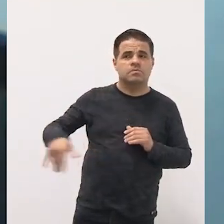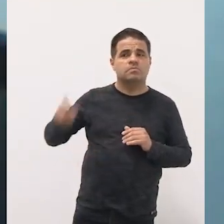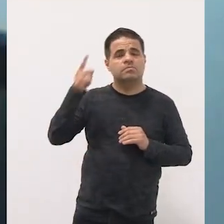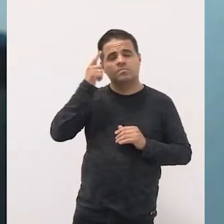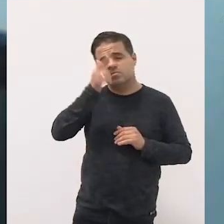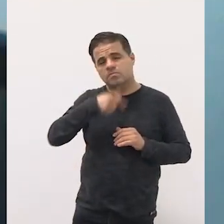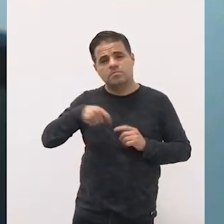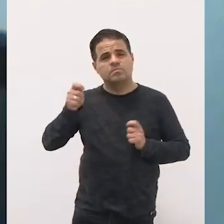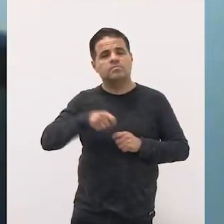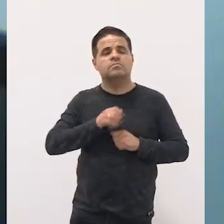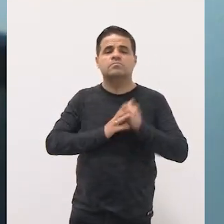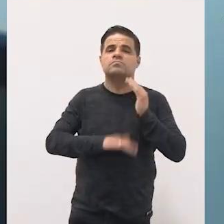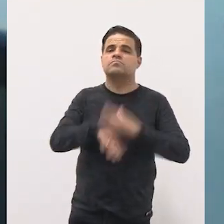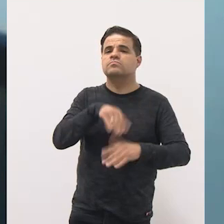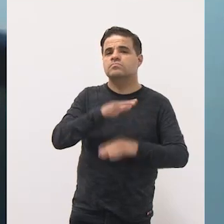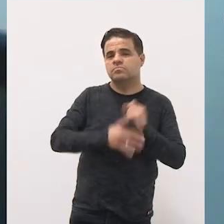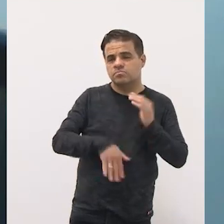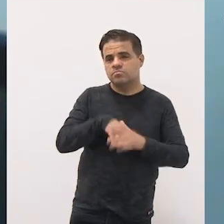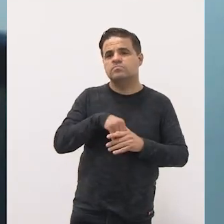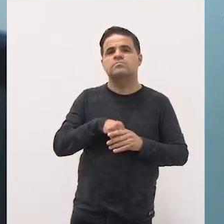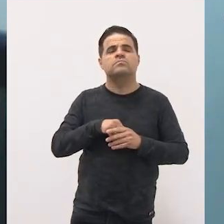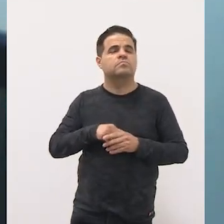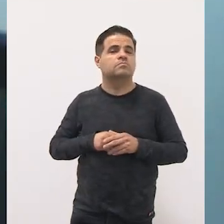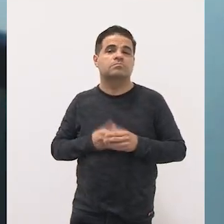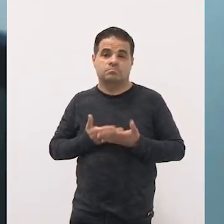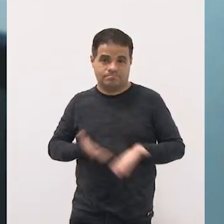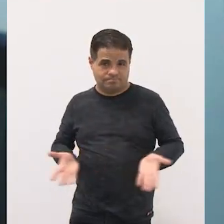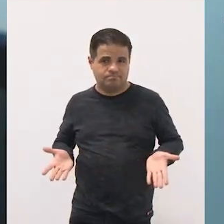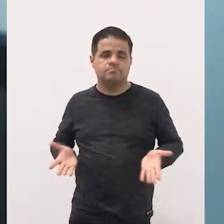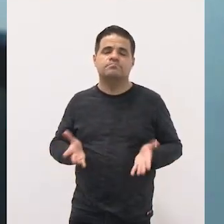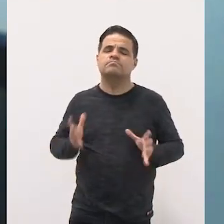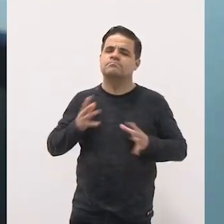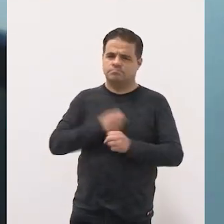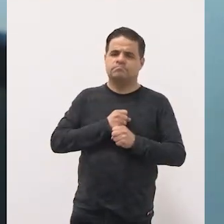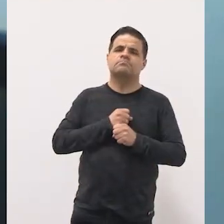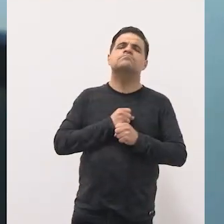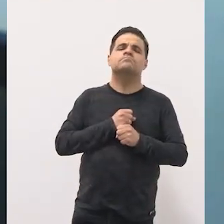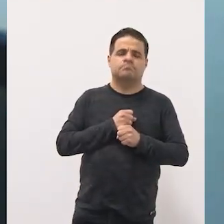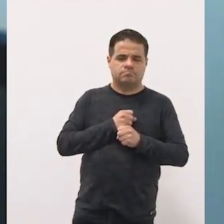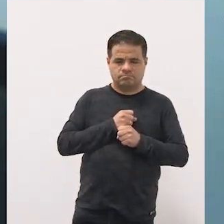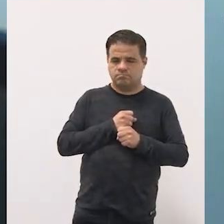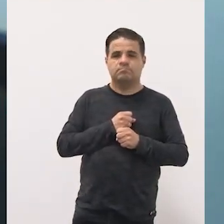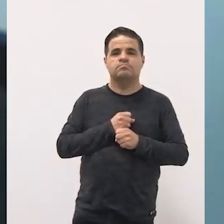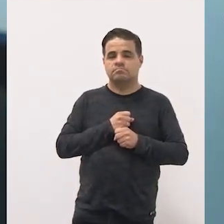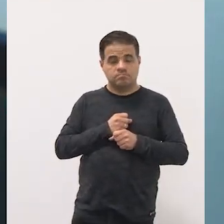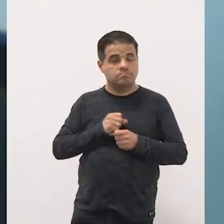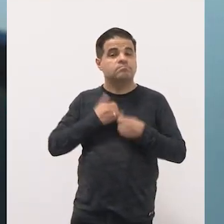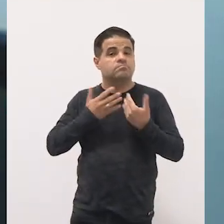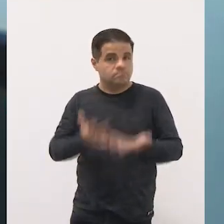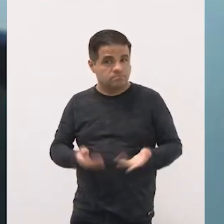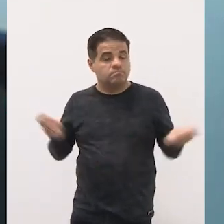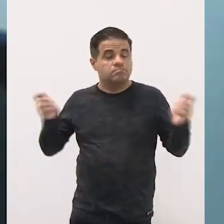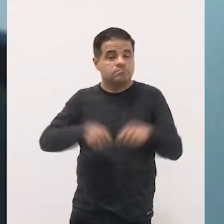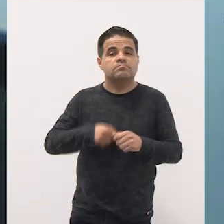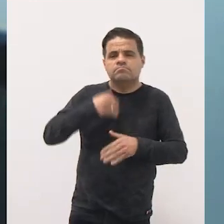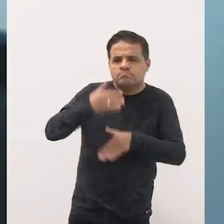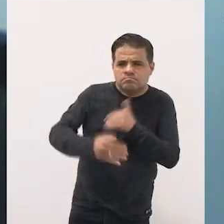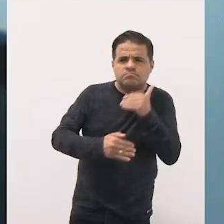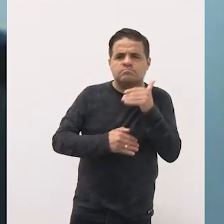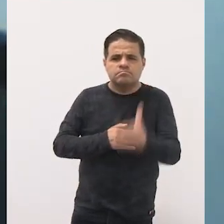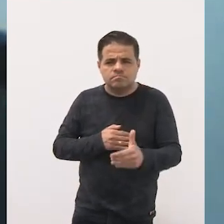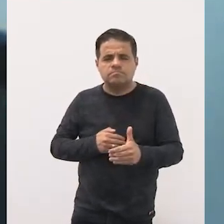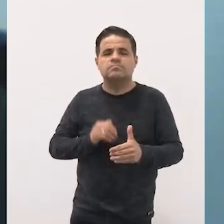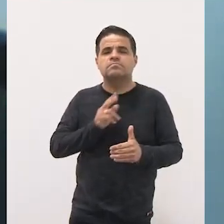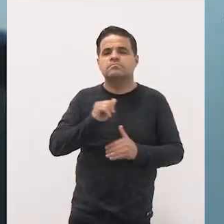gente possa fazer práticas que são somatórias, elas não são excludentes, e que